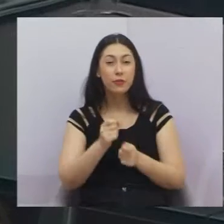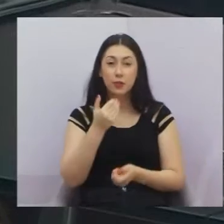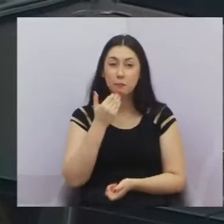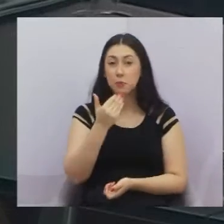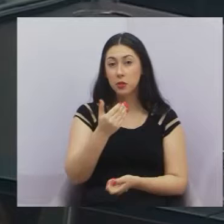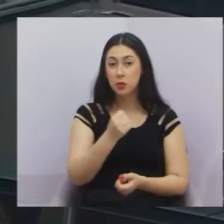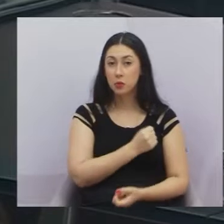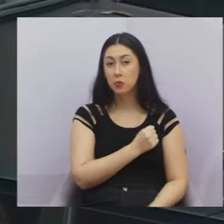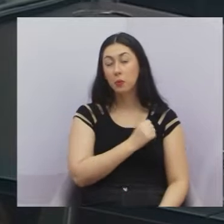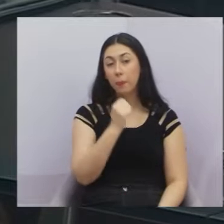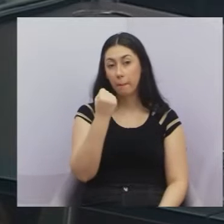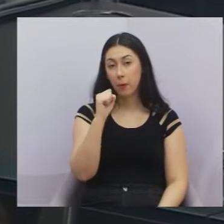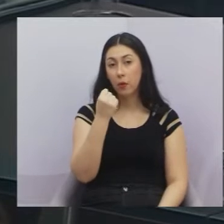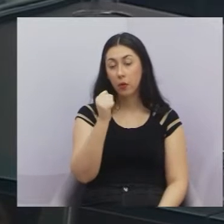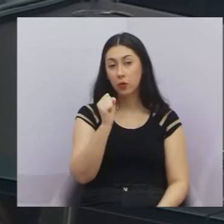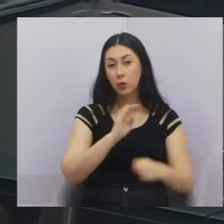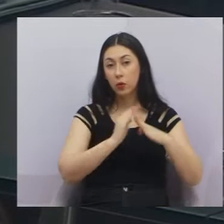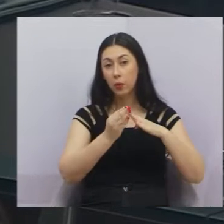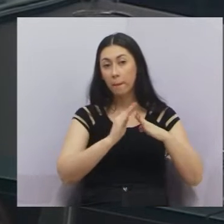linha 8 do Parque